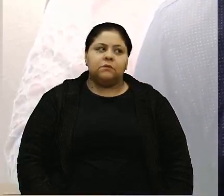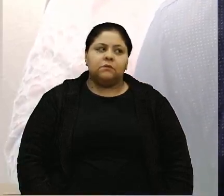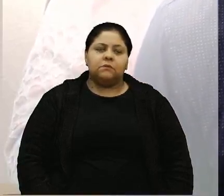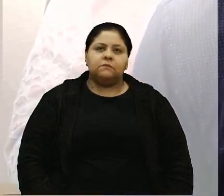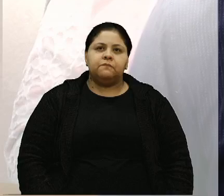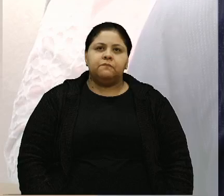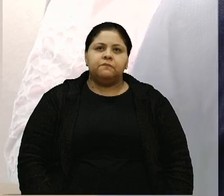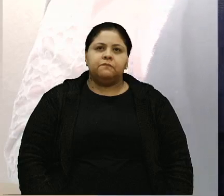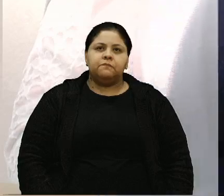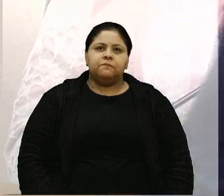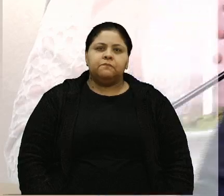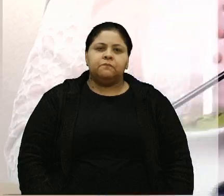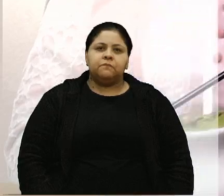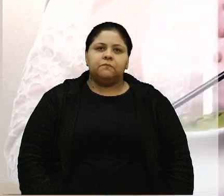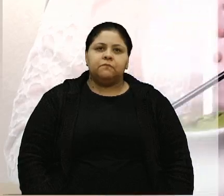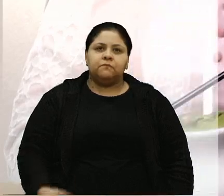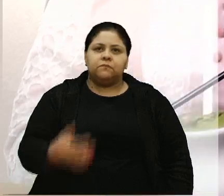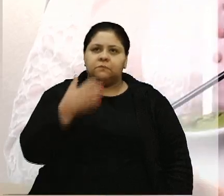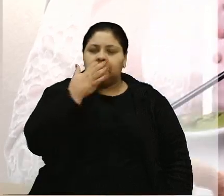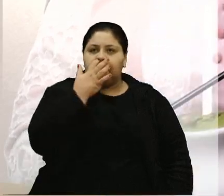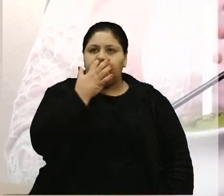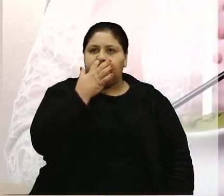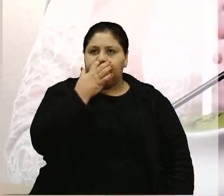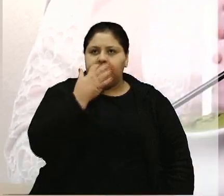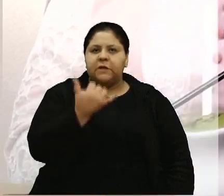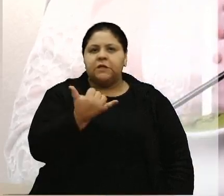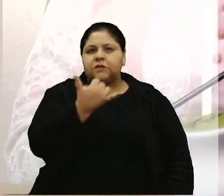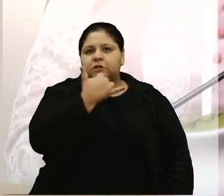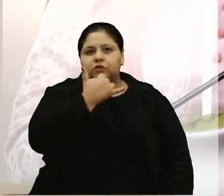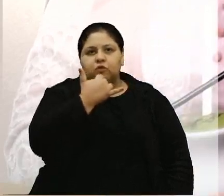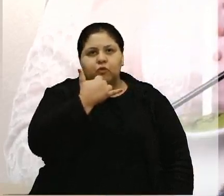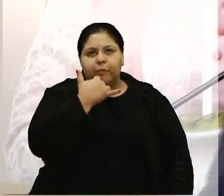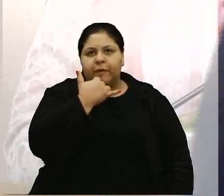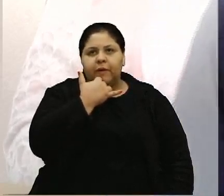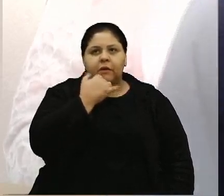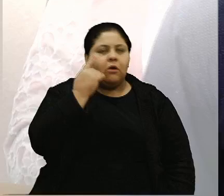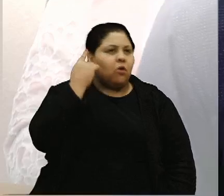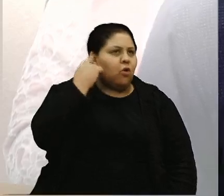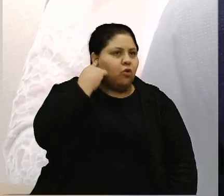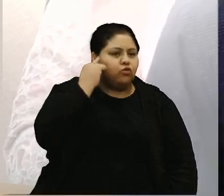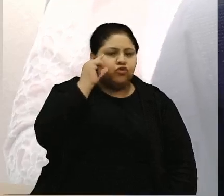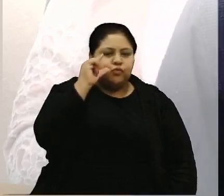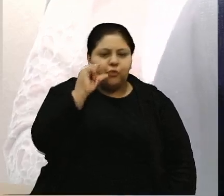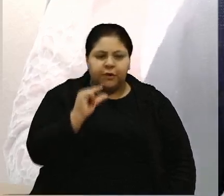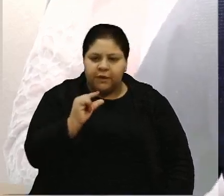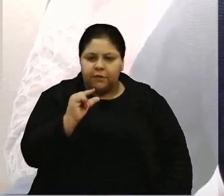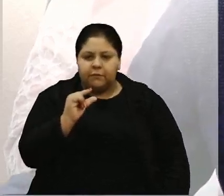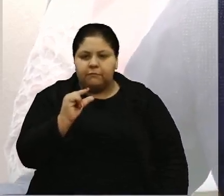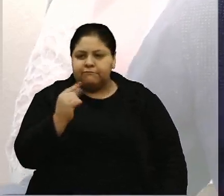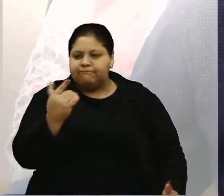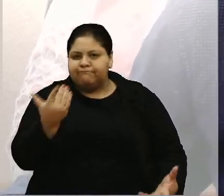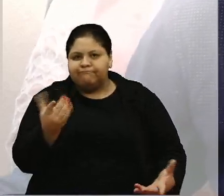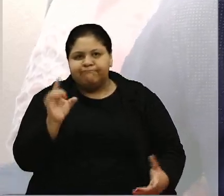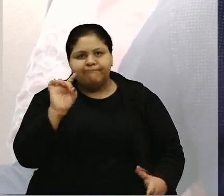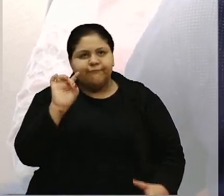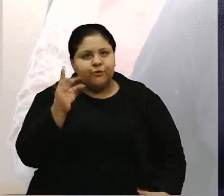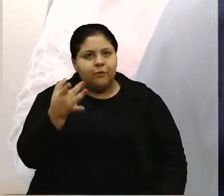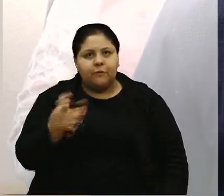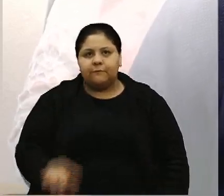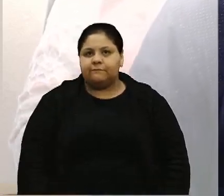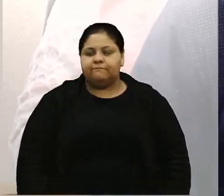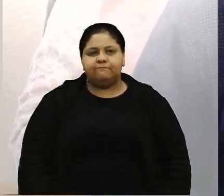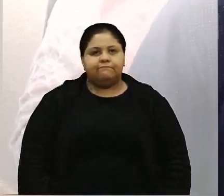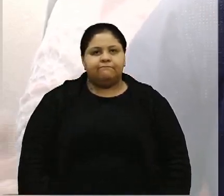costado? Porque na rinha da vida já me bastava o empate. Eu cheguei no